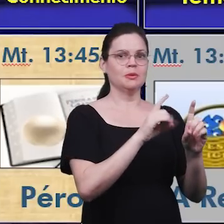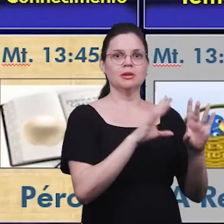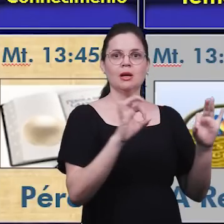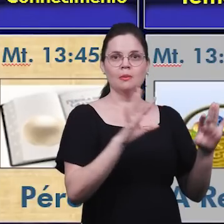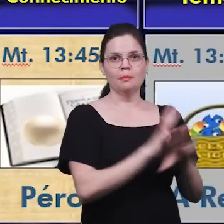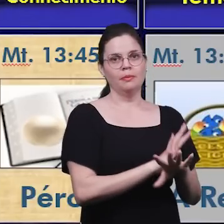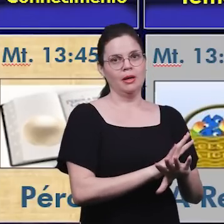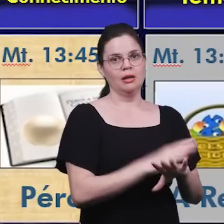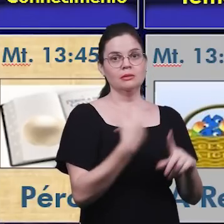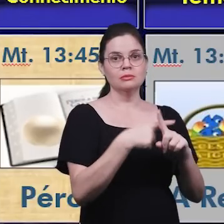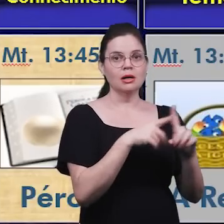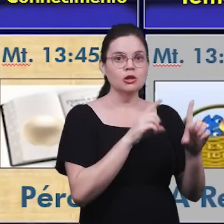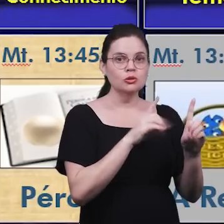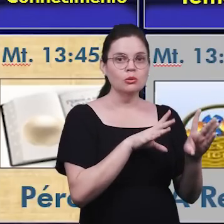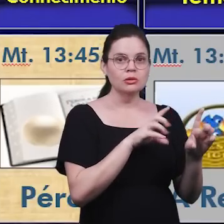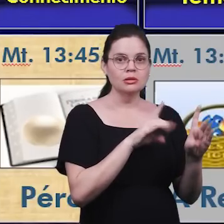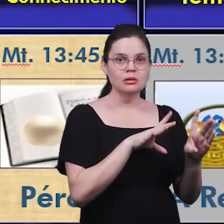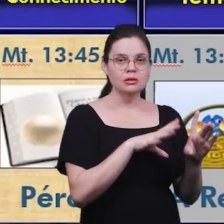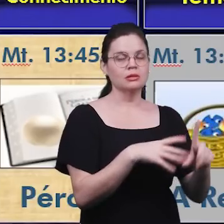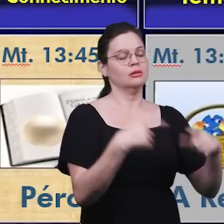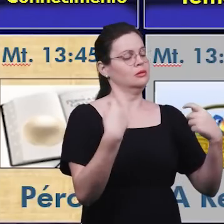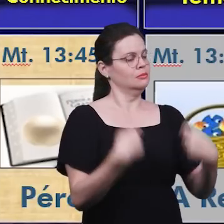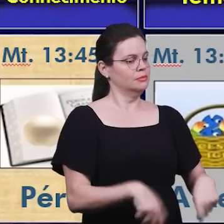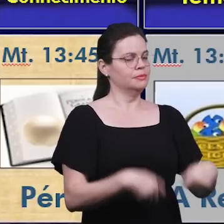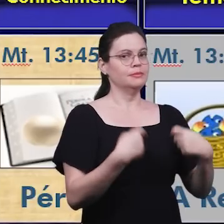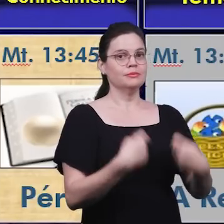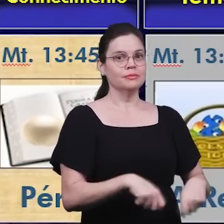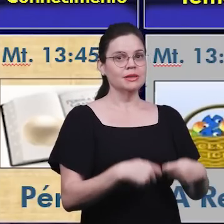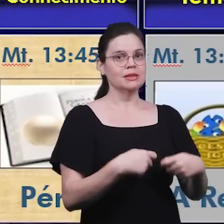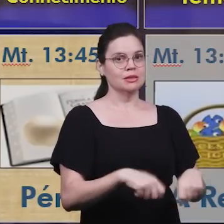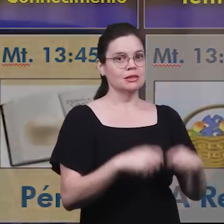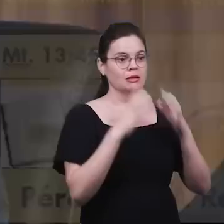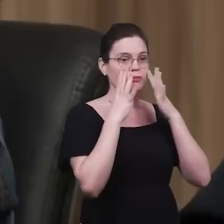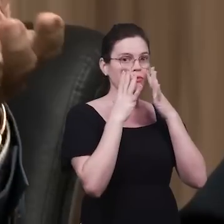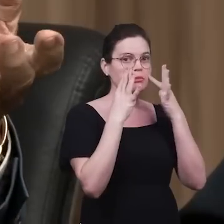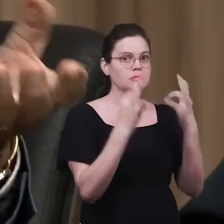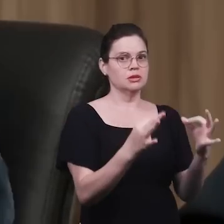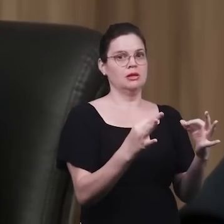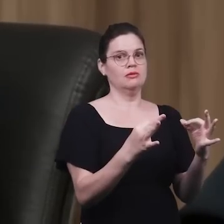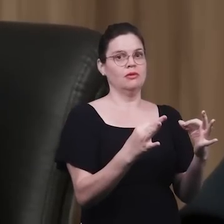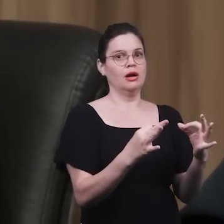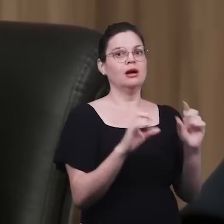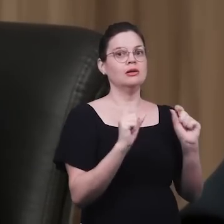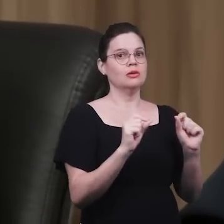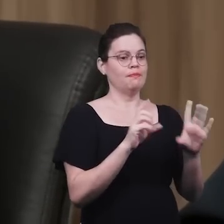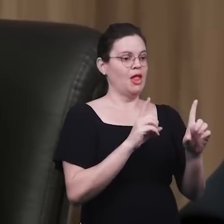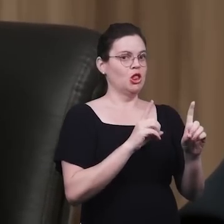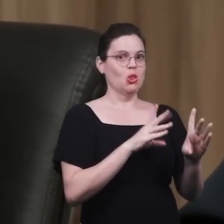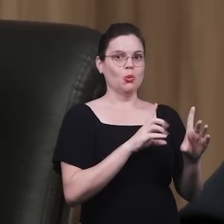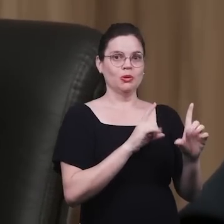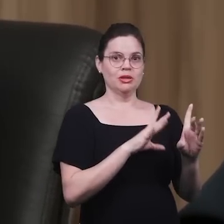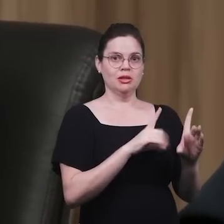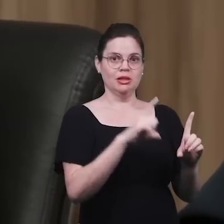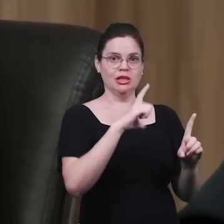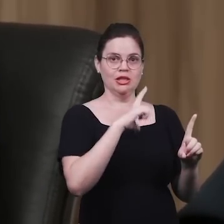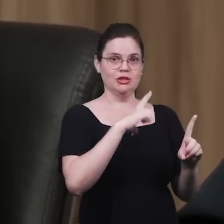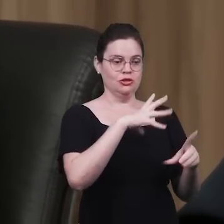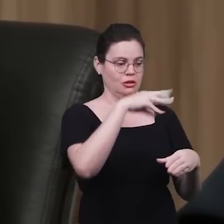uma doutrina que tinha que sair, observe, do Velho Testamento. Era uma